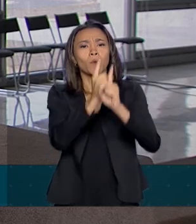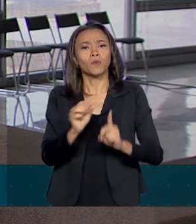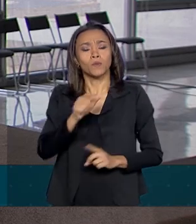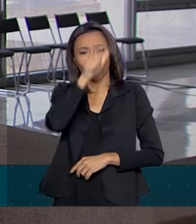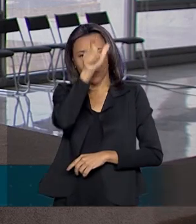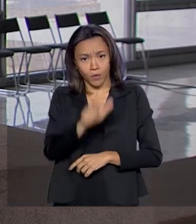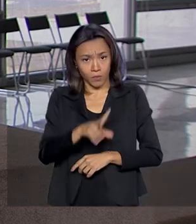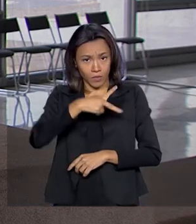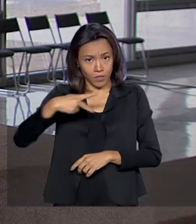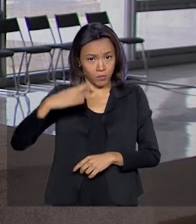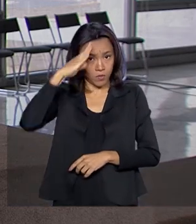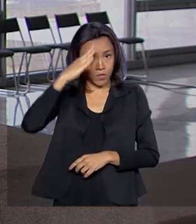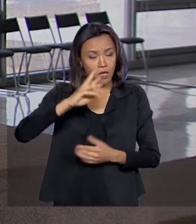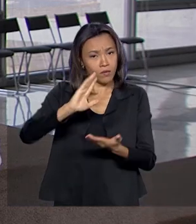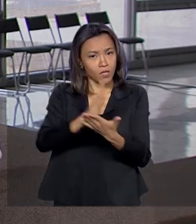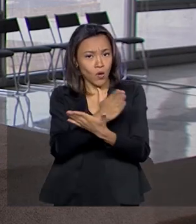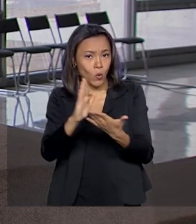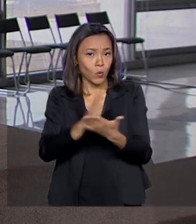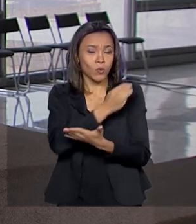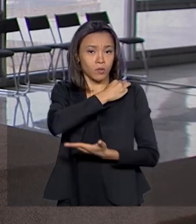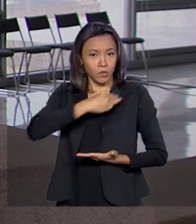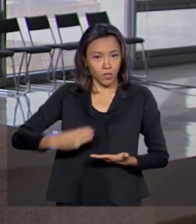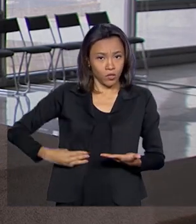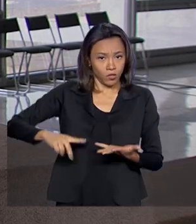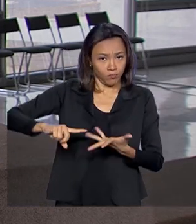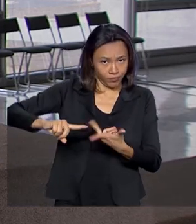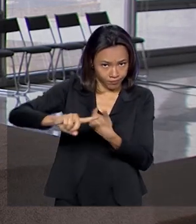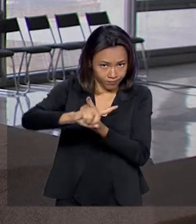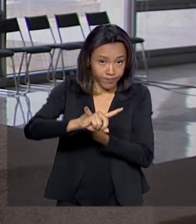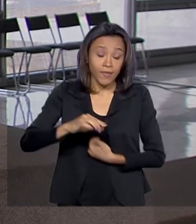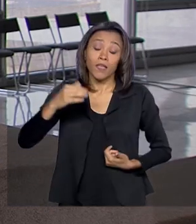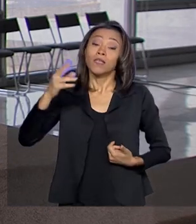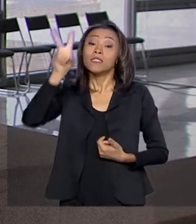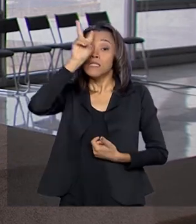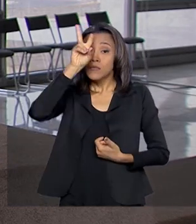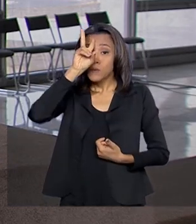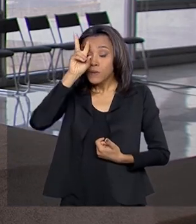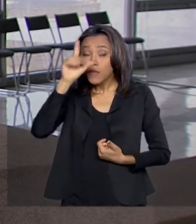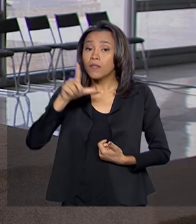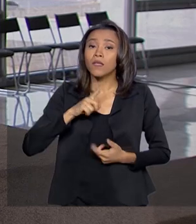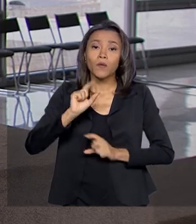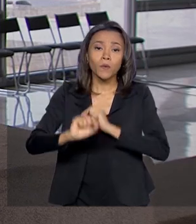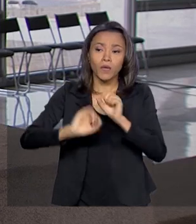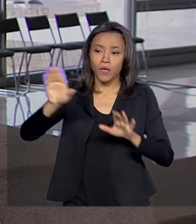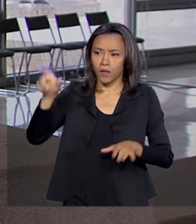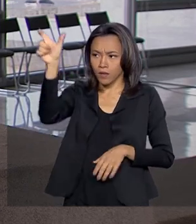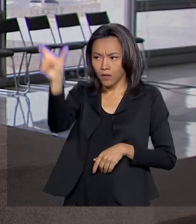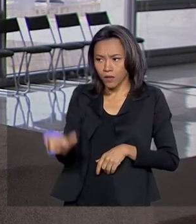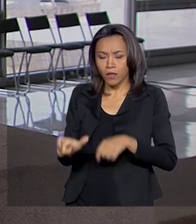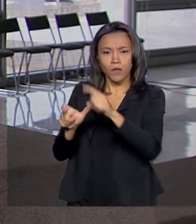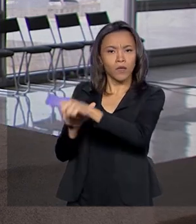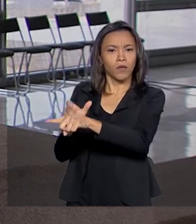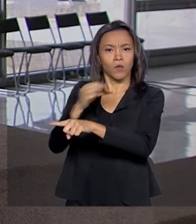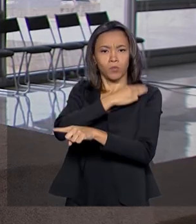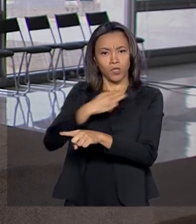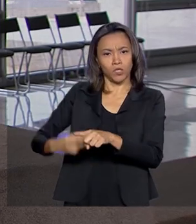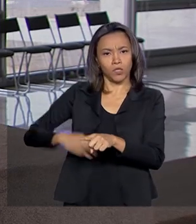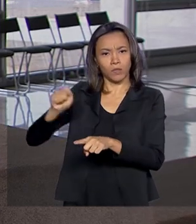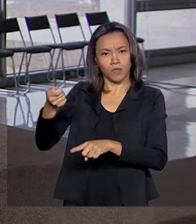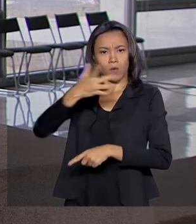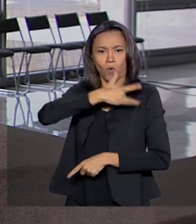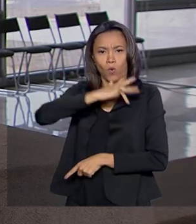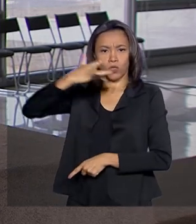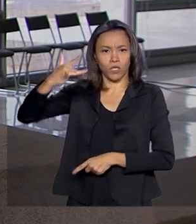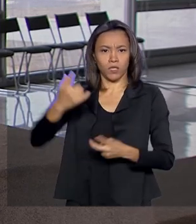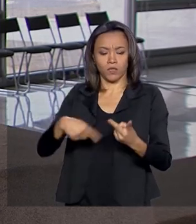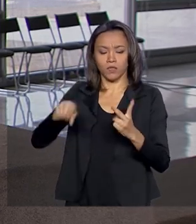e alguns ministros. Nessa segunda, ele recebe em separado o ministro-chefe da Casa Civil, Onyx Lorenzoni,